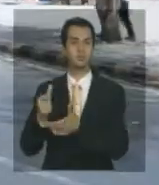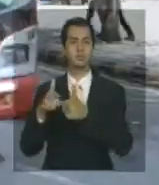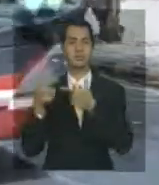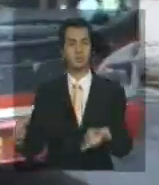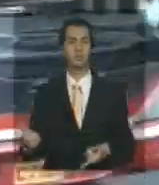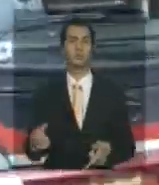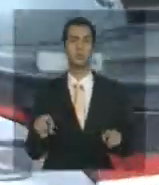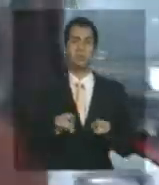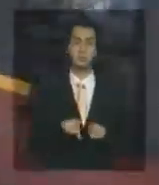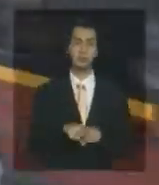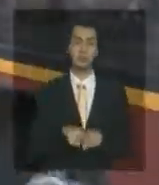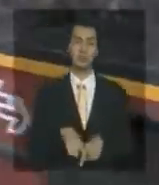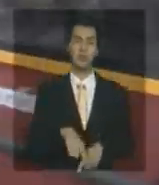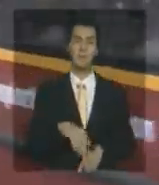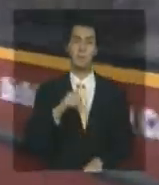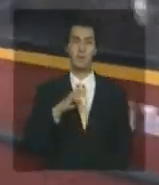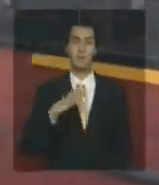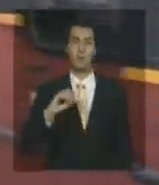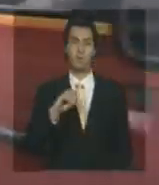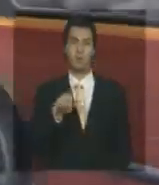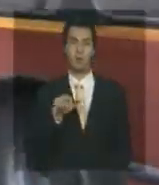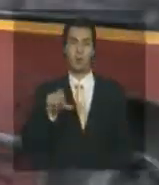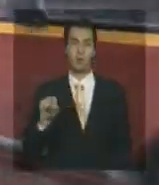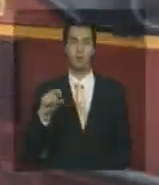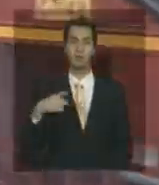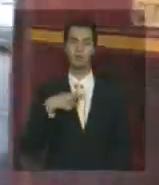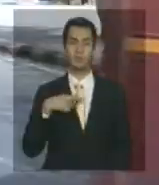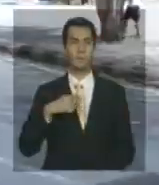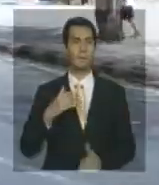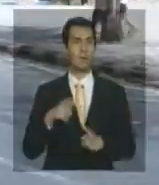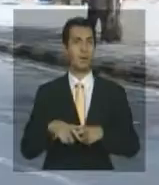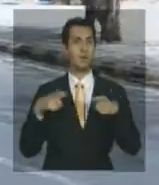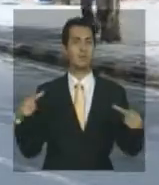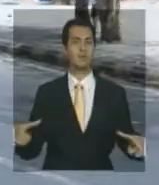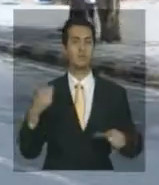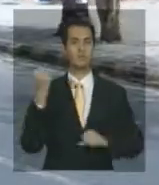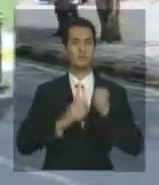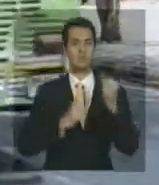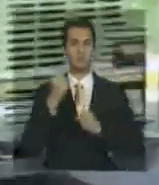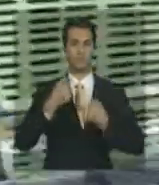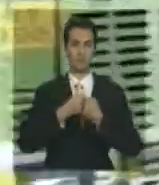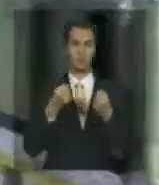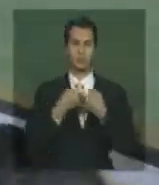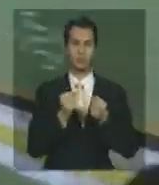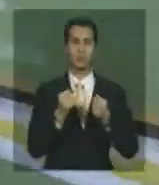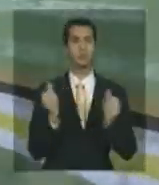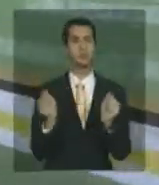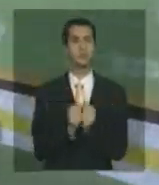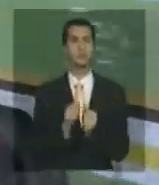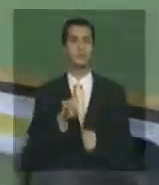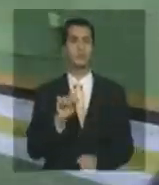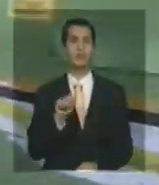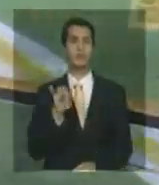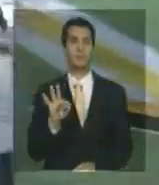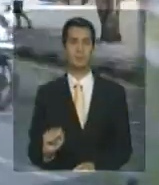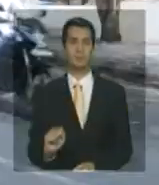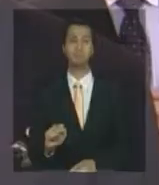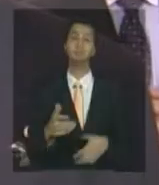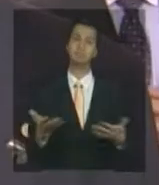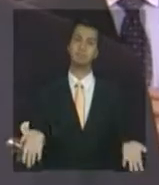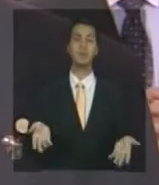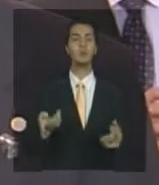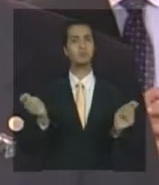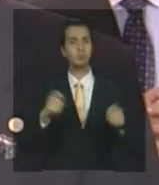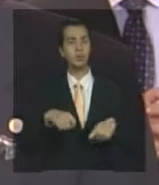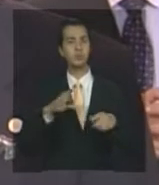maior indústria de ônibus do mundo com a Tata. Então tudo isso é geração de emprego, é condições de melhoria e de agregar